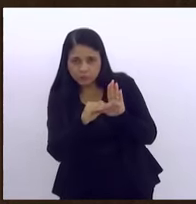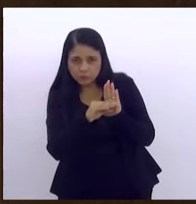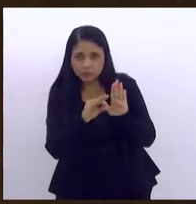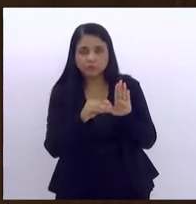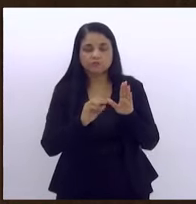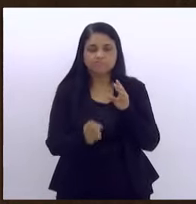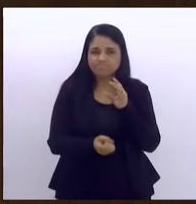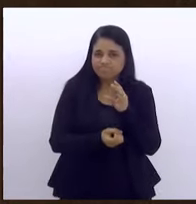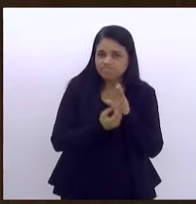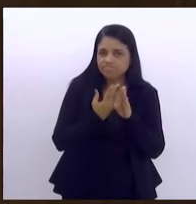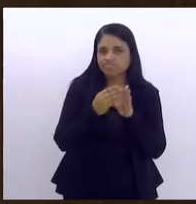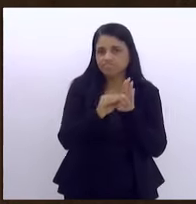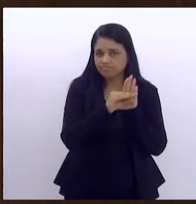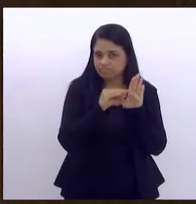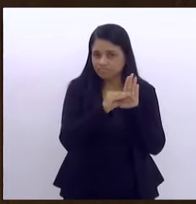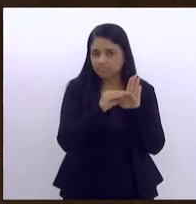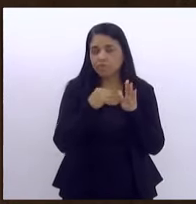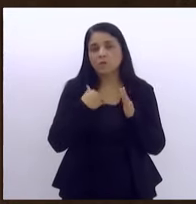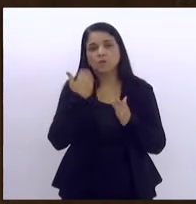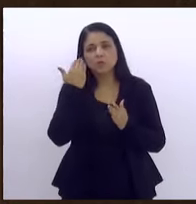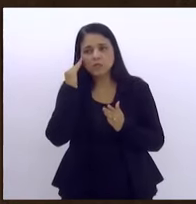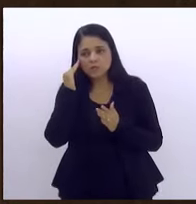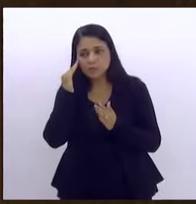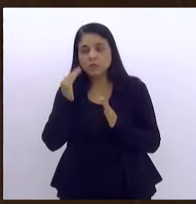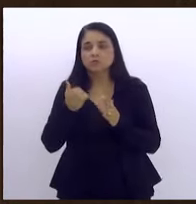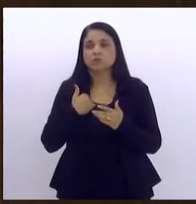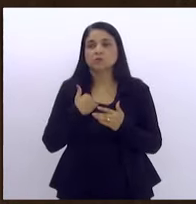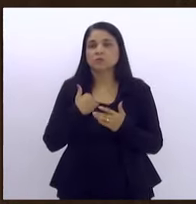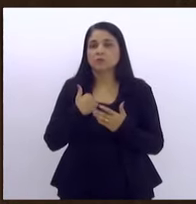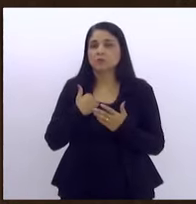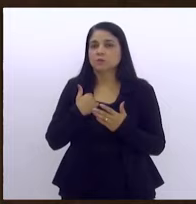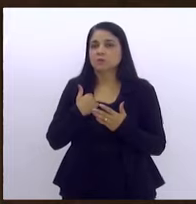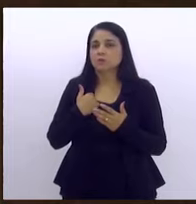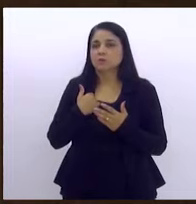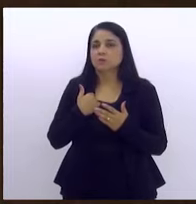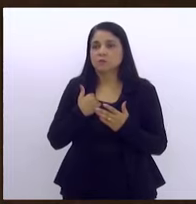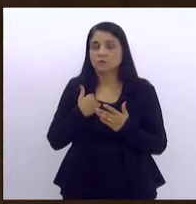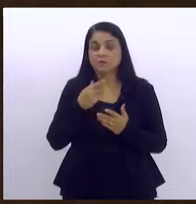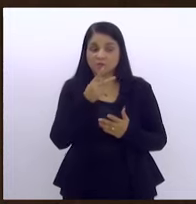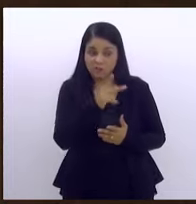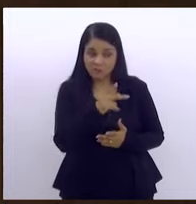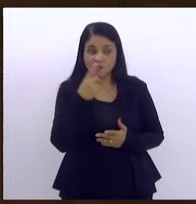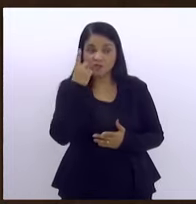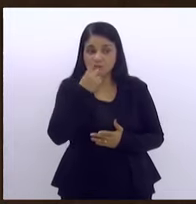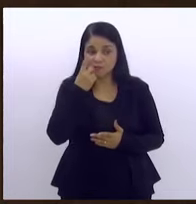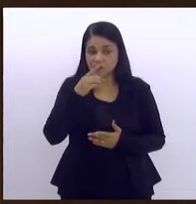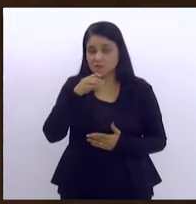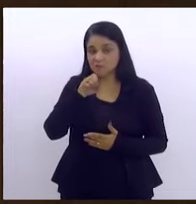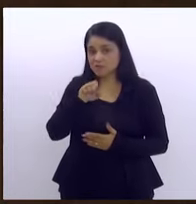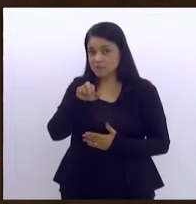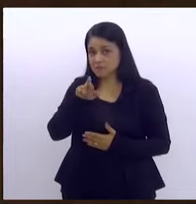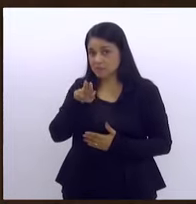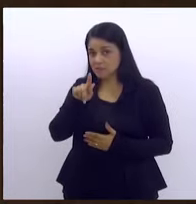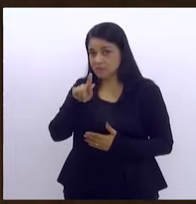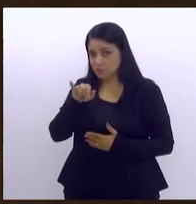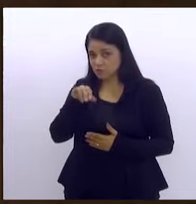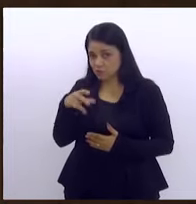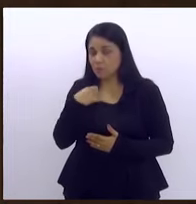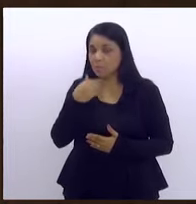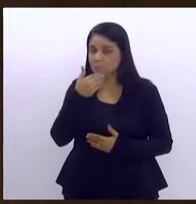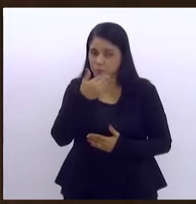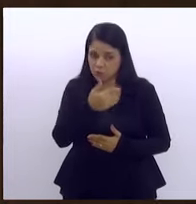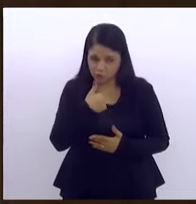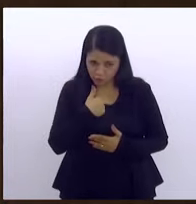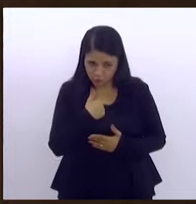nome do entendimento, nós estamos retirando. Viu, presidente? Quero dizer que foi o deputado Serginho que me pediu. Estou atendendo aqui o